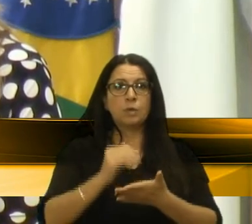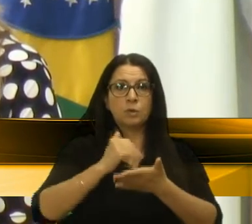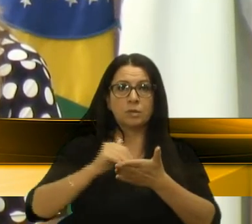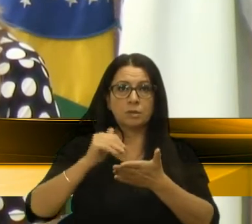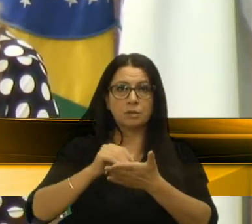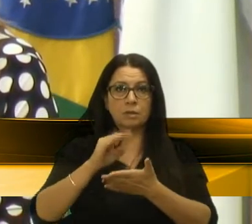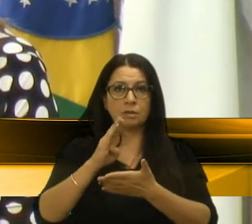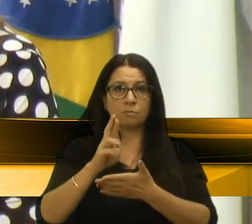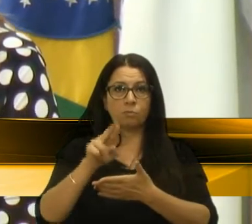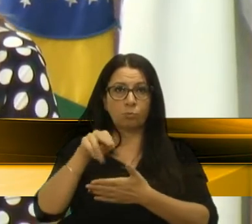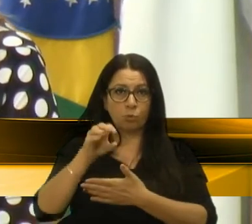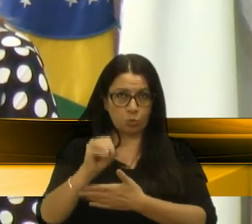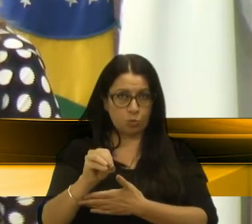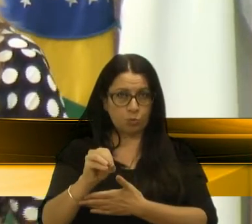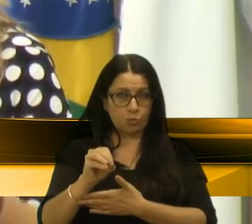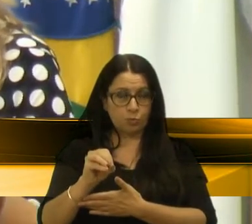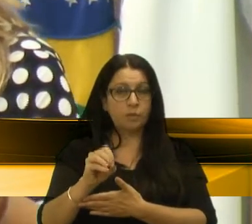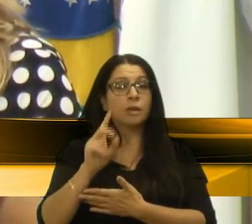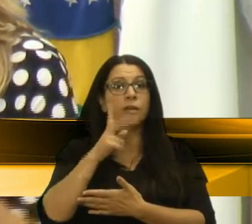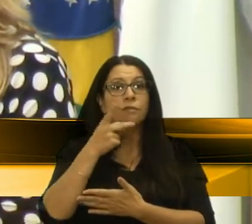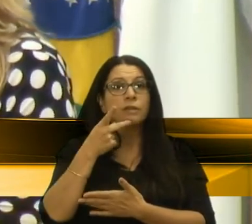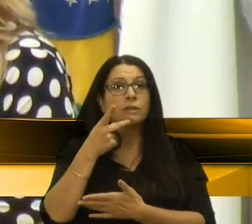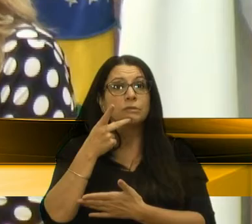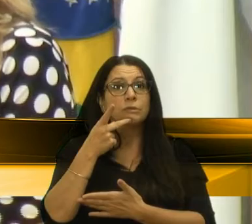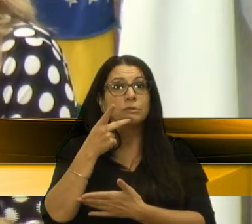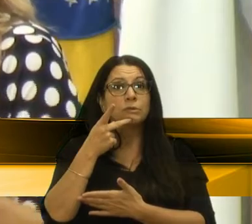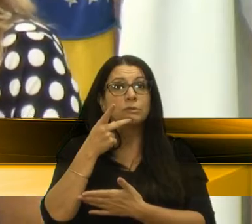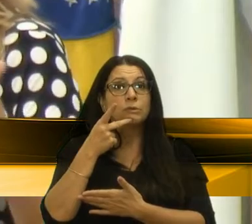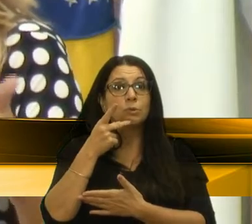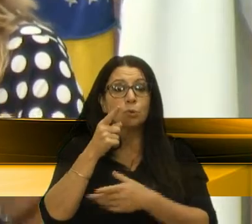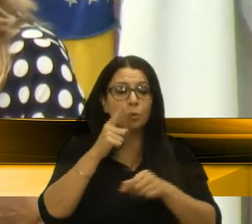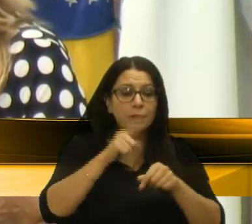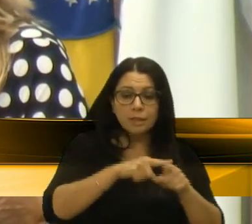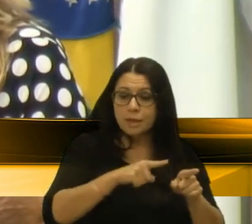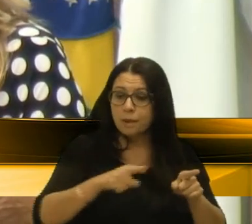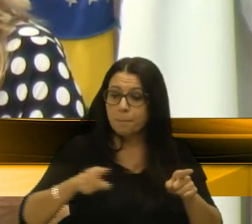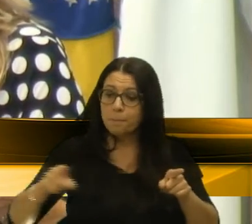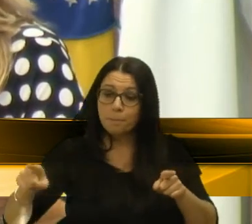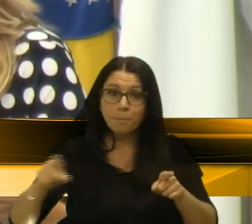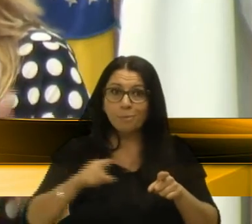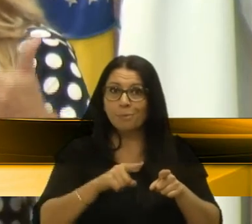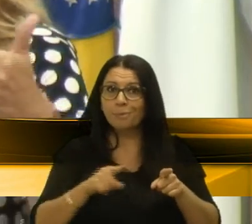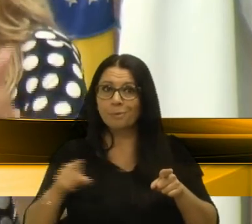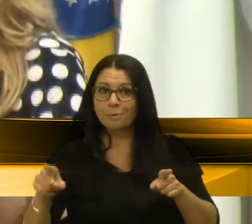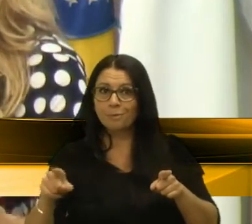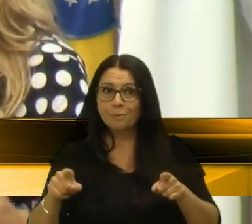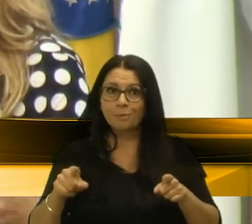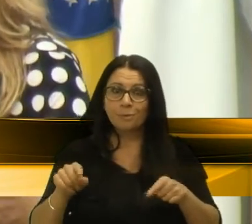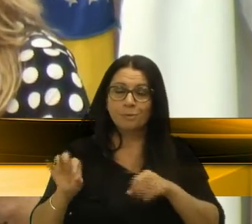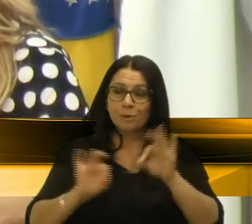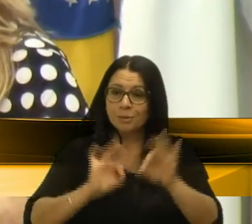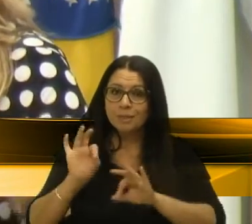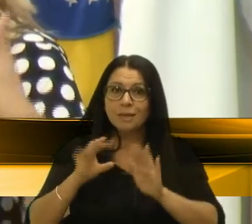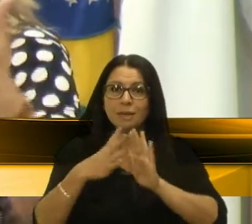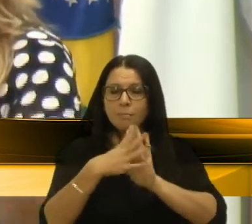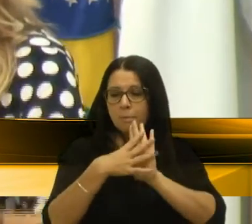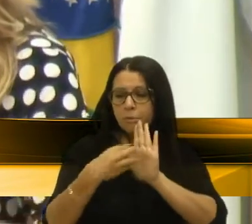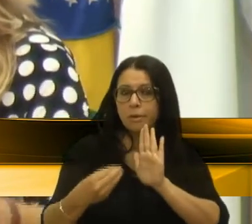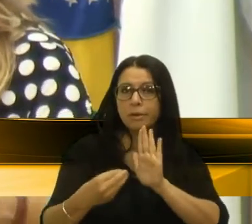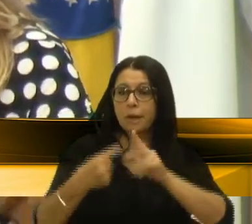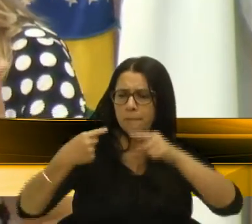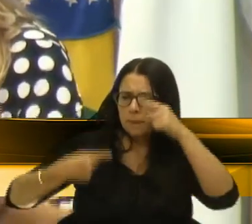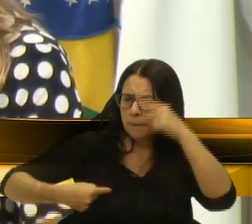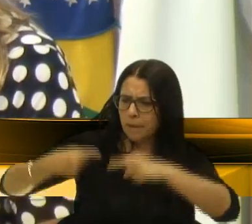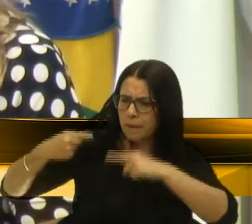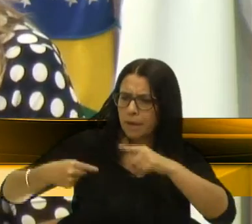Bruno Vanuzzi, ele falou do intenso período que haveria, né, para modelagem, para